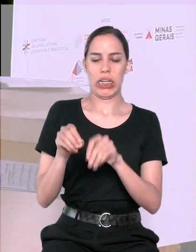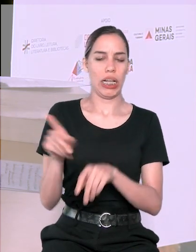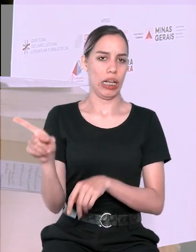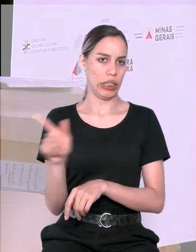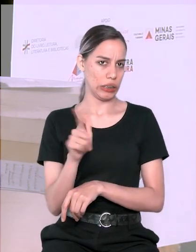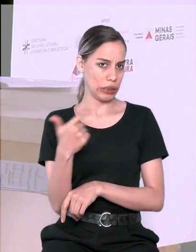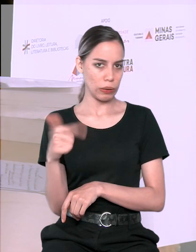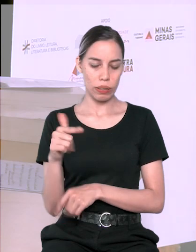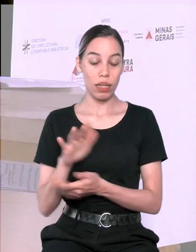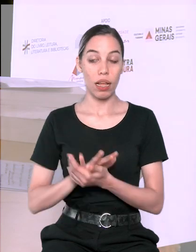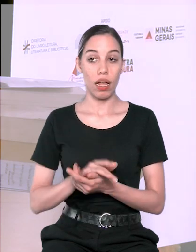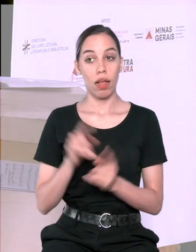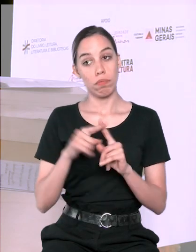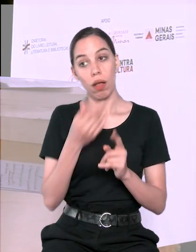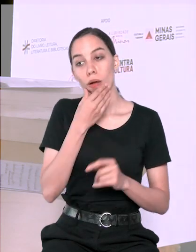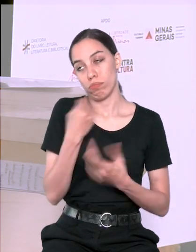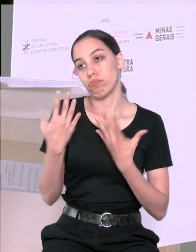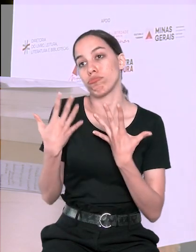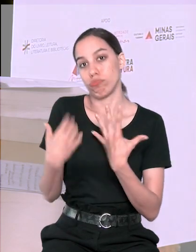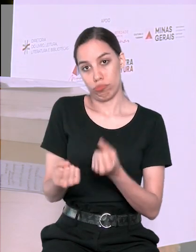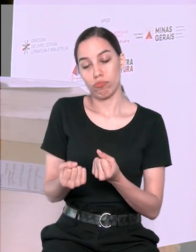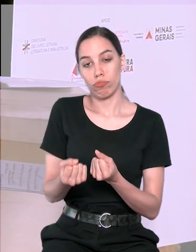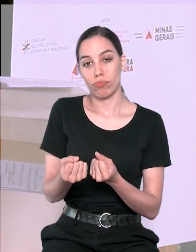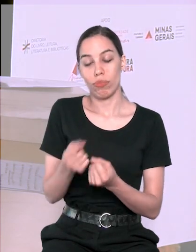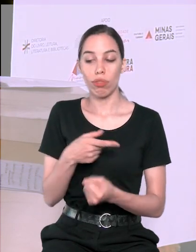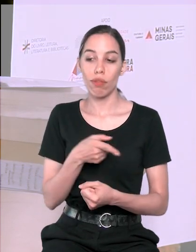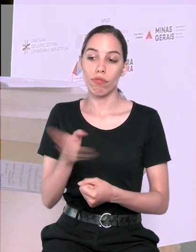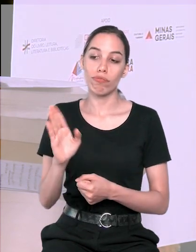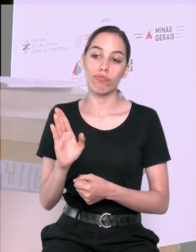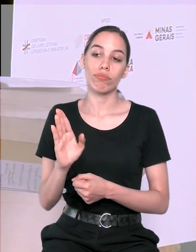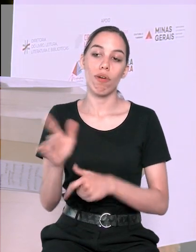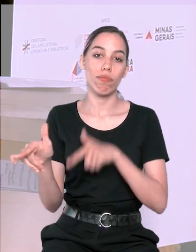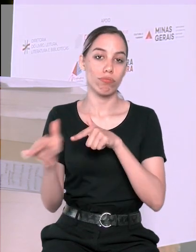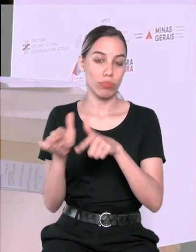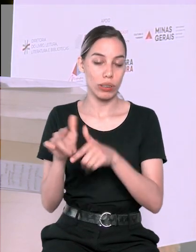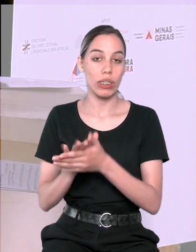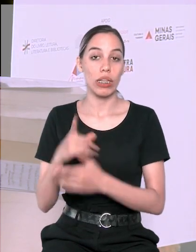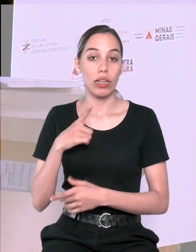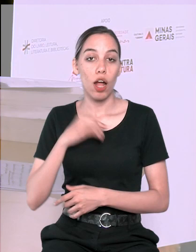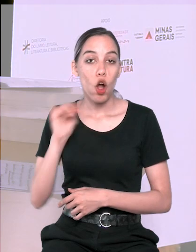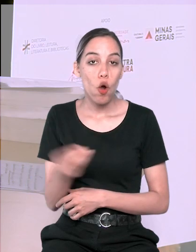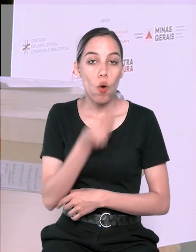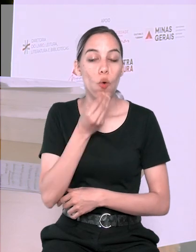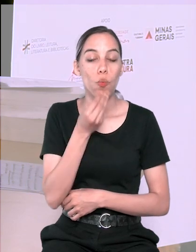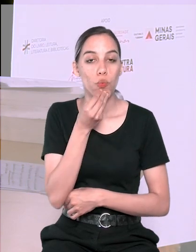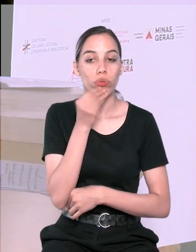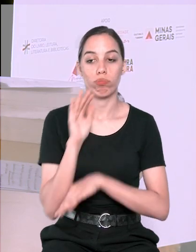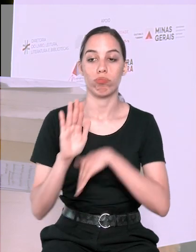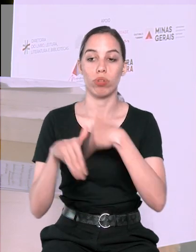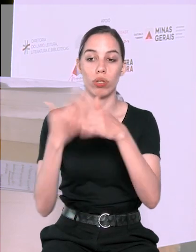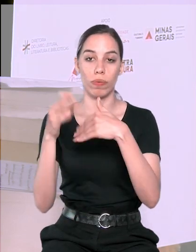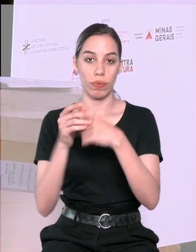professor. Né? E, no entanto, ele aceita e ele vai ter a oportunidade, então,